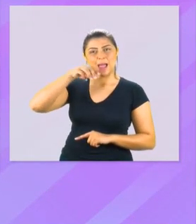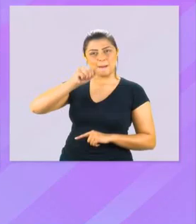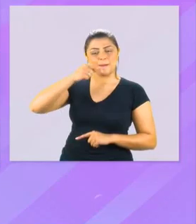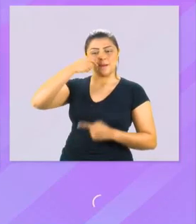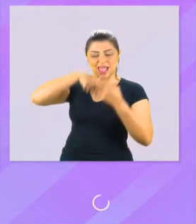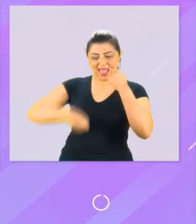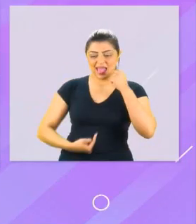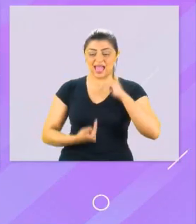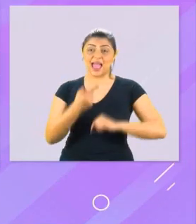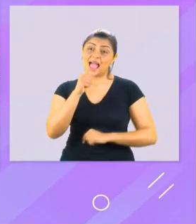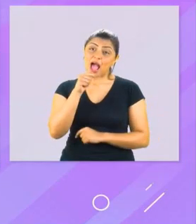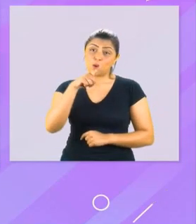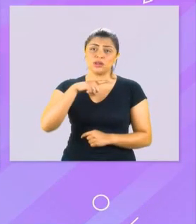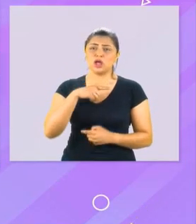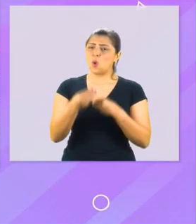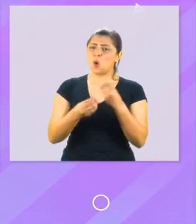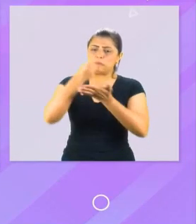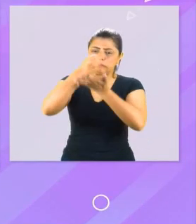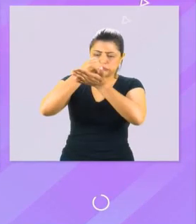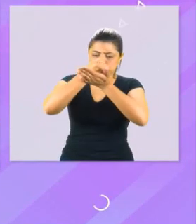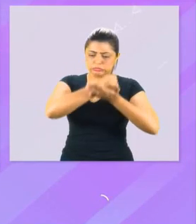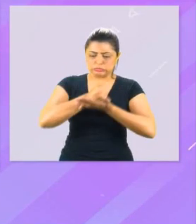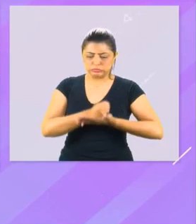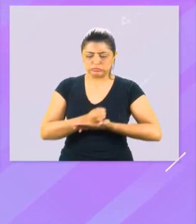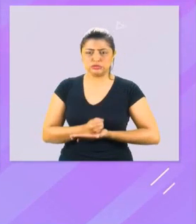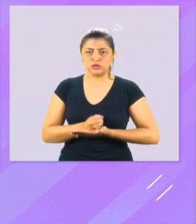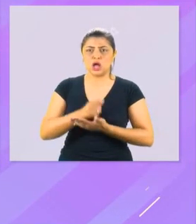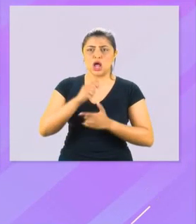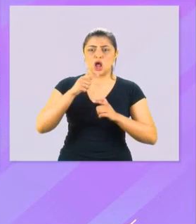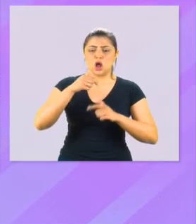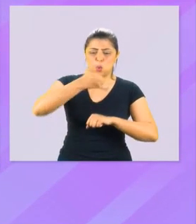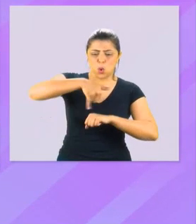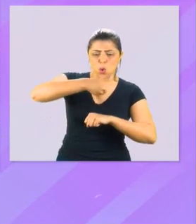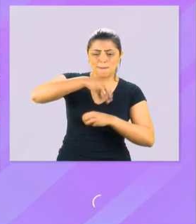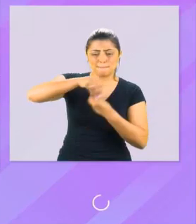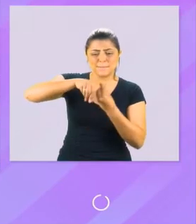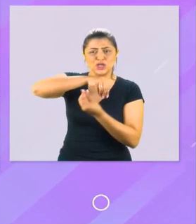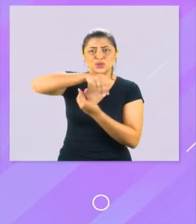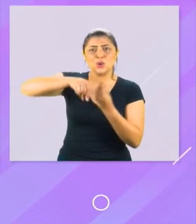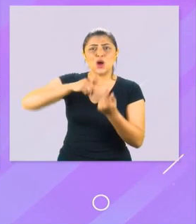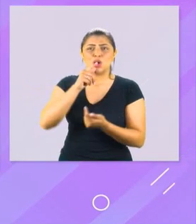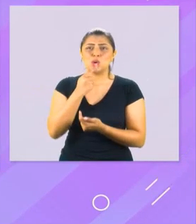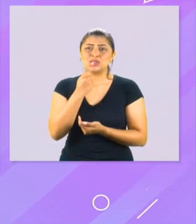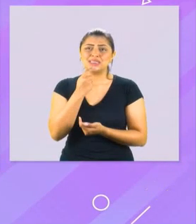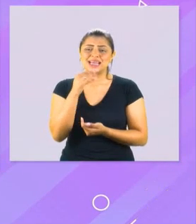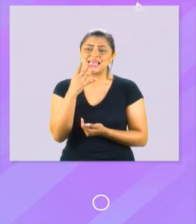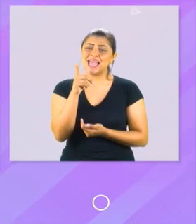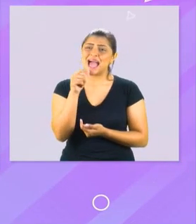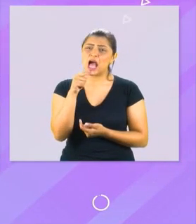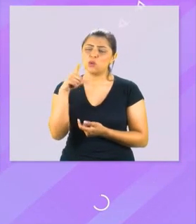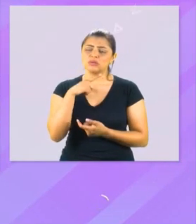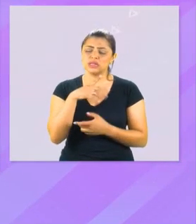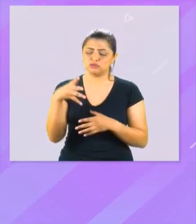tenho água. Como é que eu vou transportar o colesterol, que é uma gordura, pelo sangue, que eu tenho uma porção